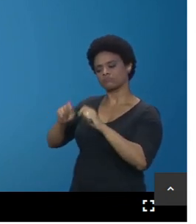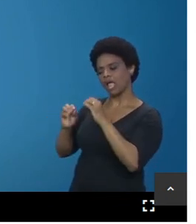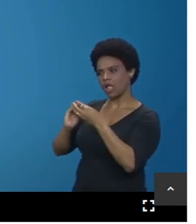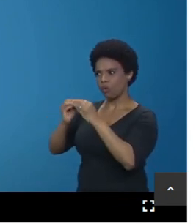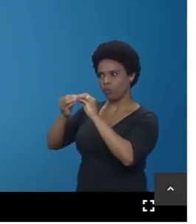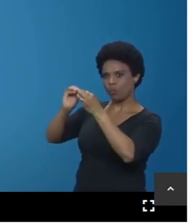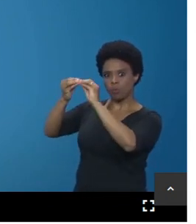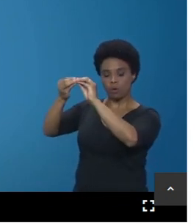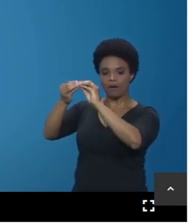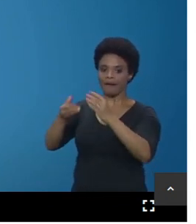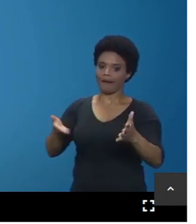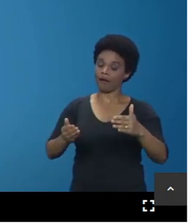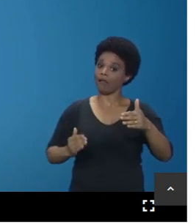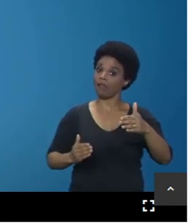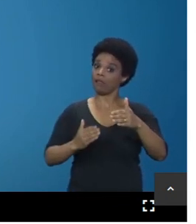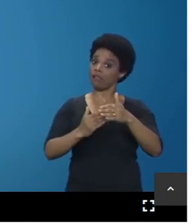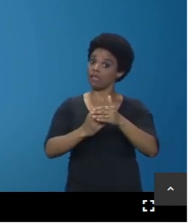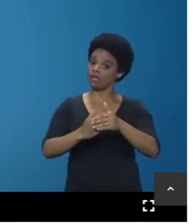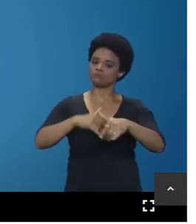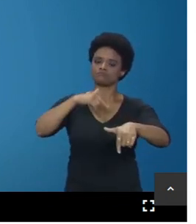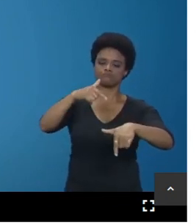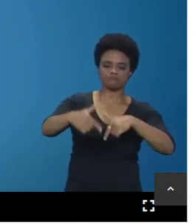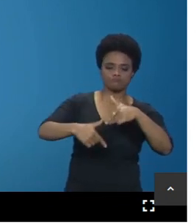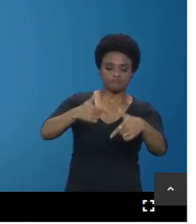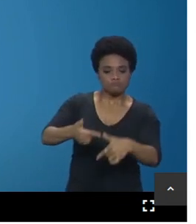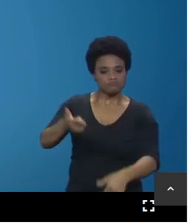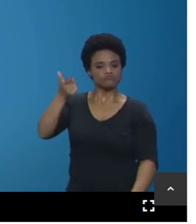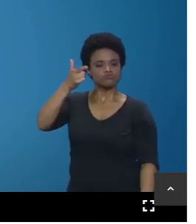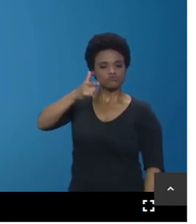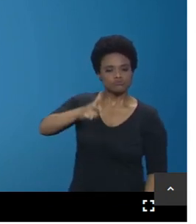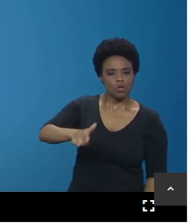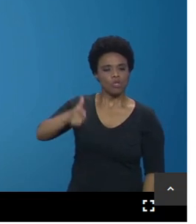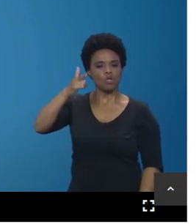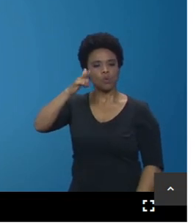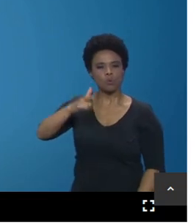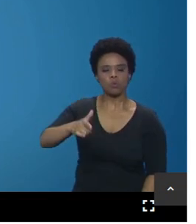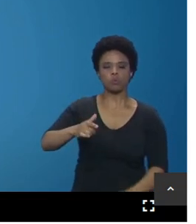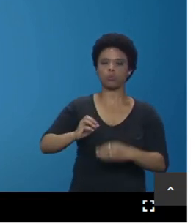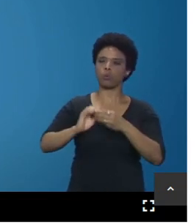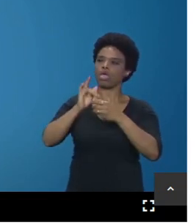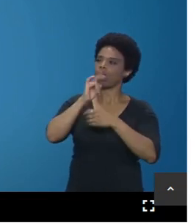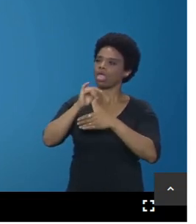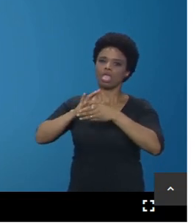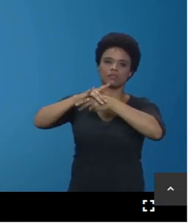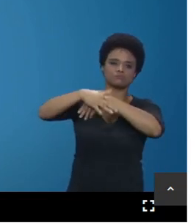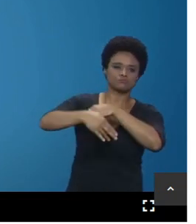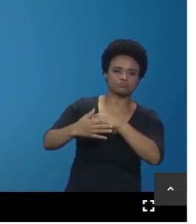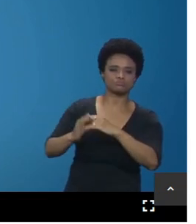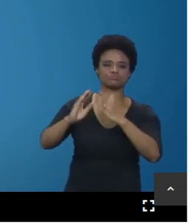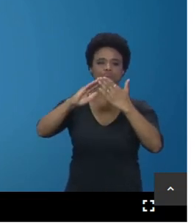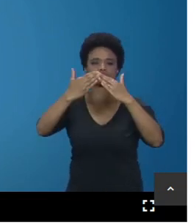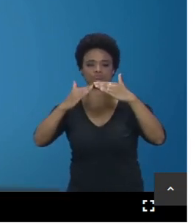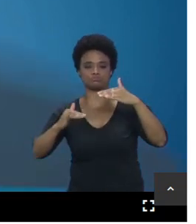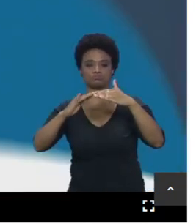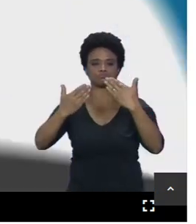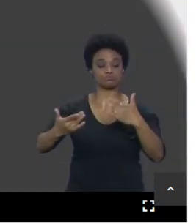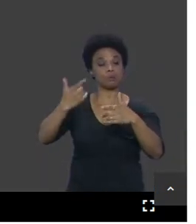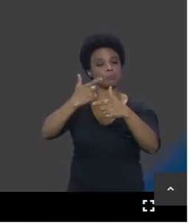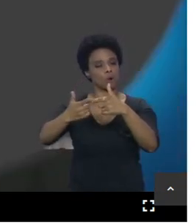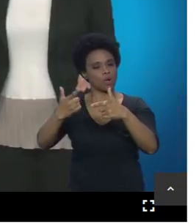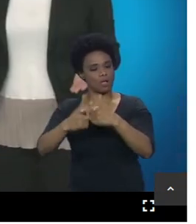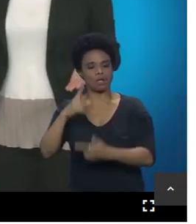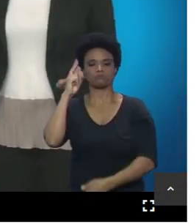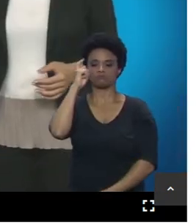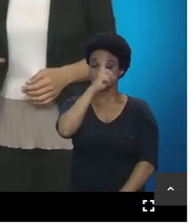de serviço, a repetição ou duração das ocorrências causam efeitos estruturais que dificultam as condições de